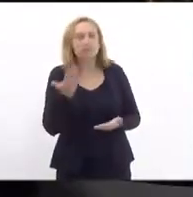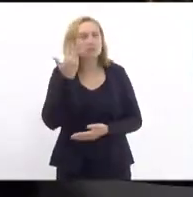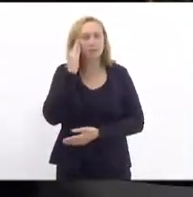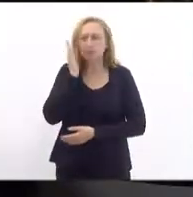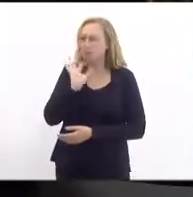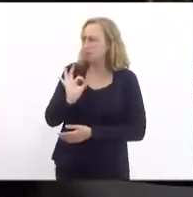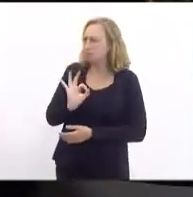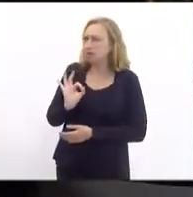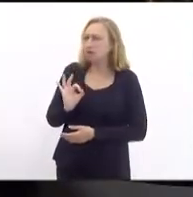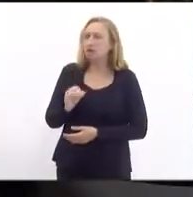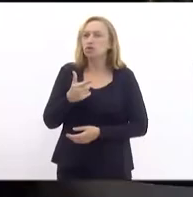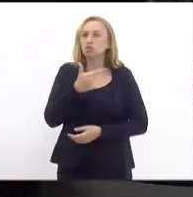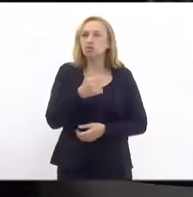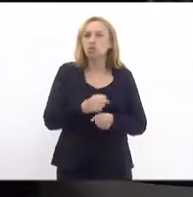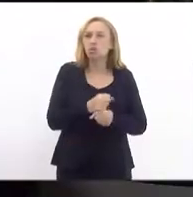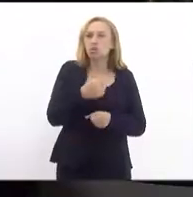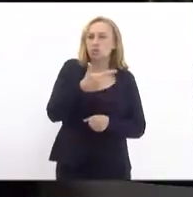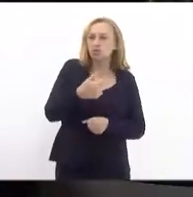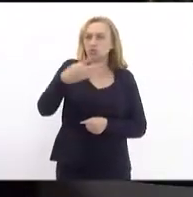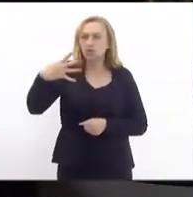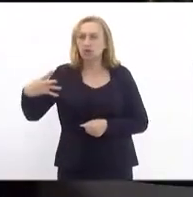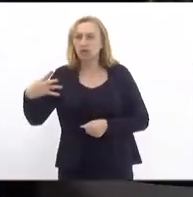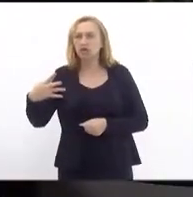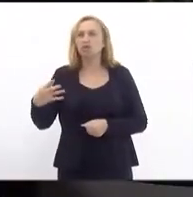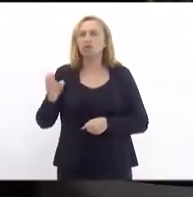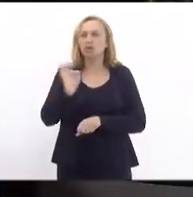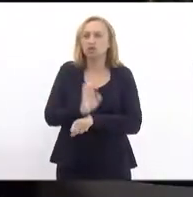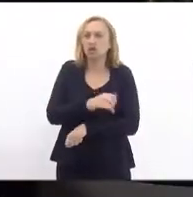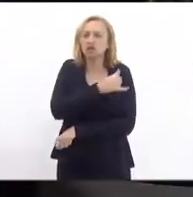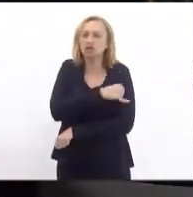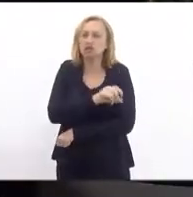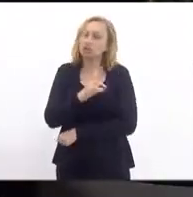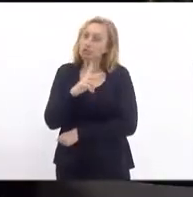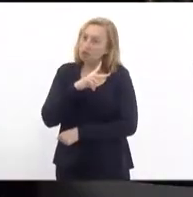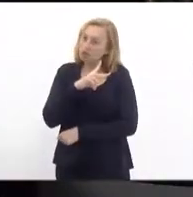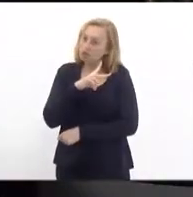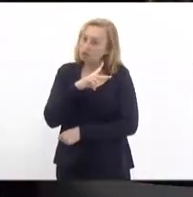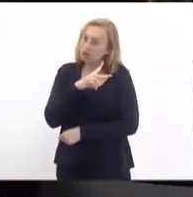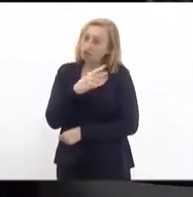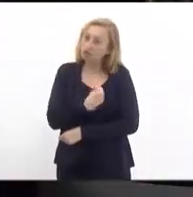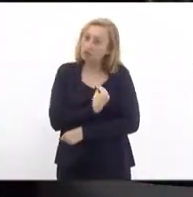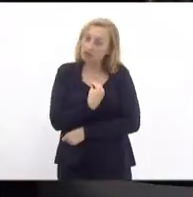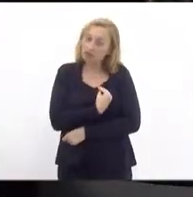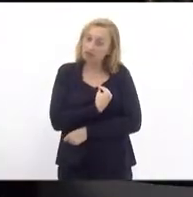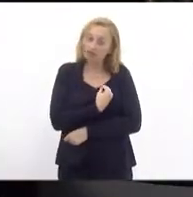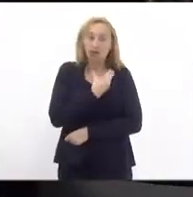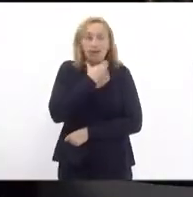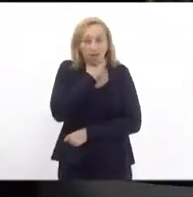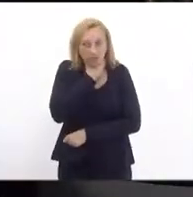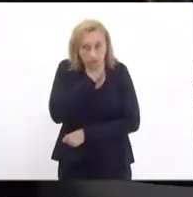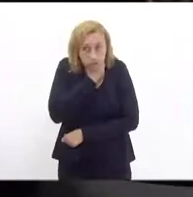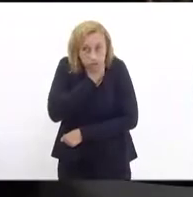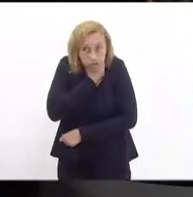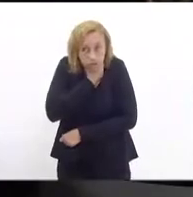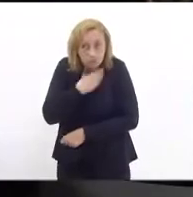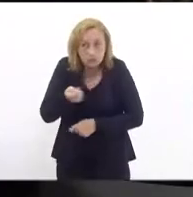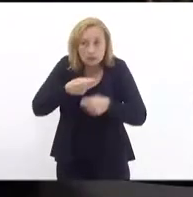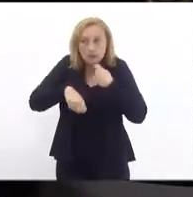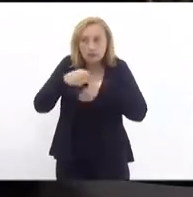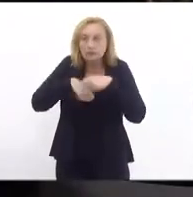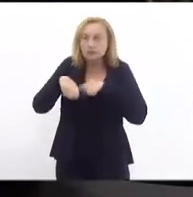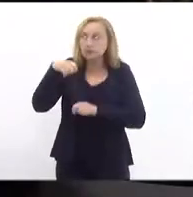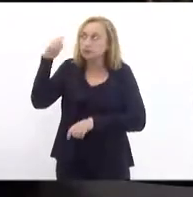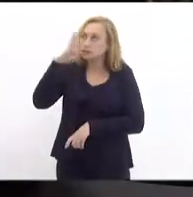como é que, em 2014, quando o Estado do Rio de Janeiro, em particular, vivia a grave crise da economia no